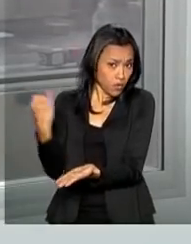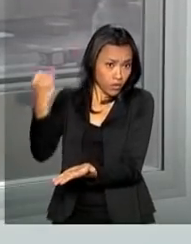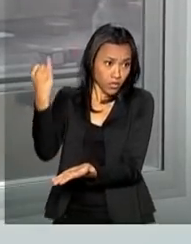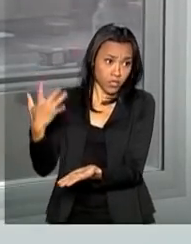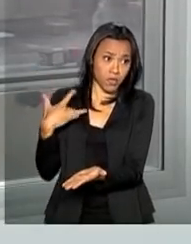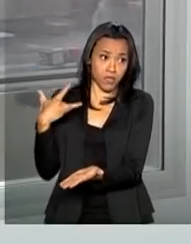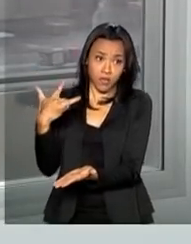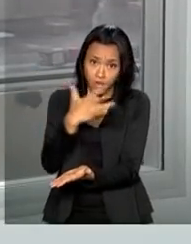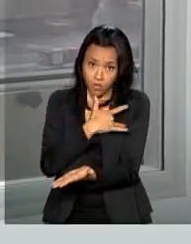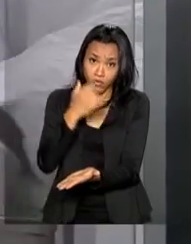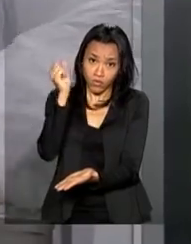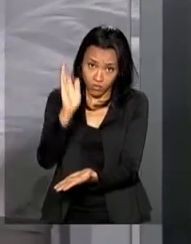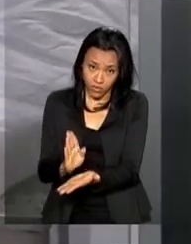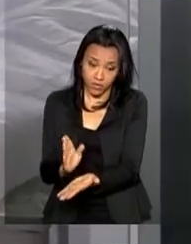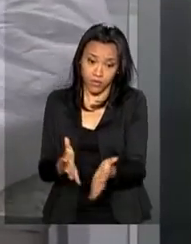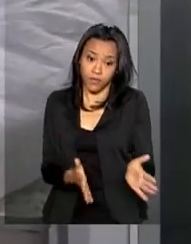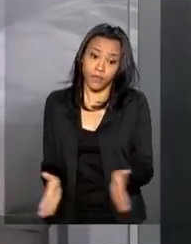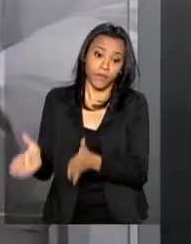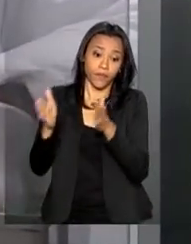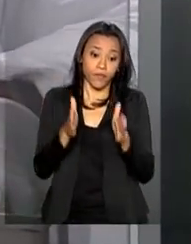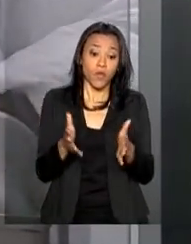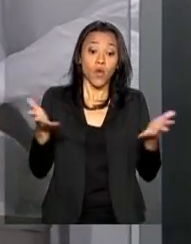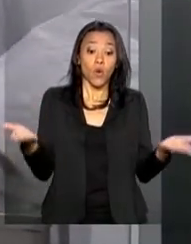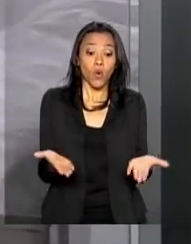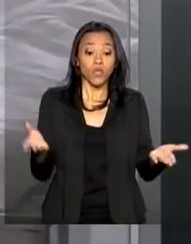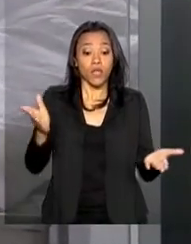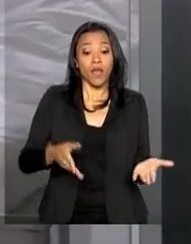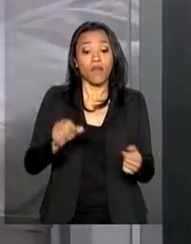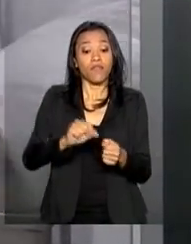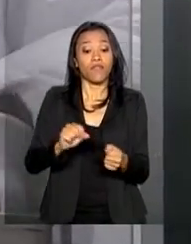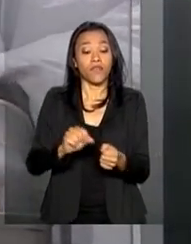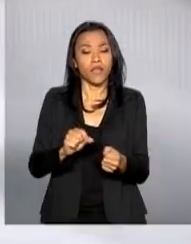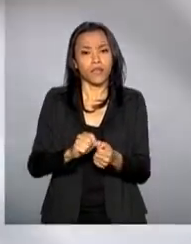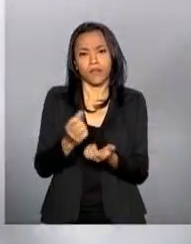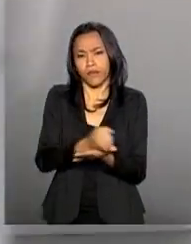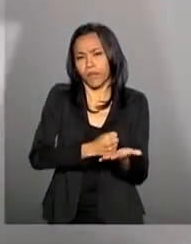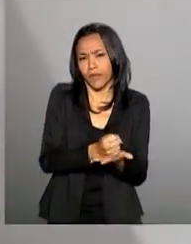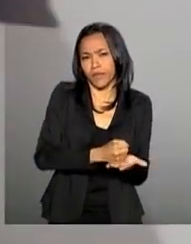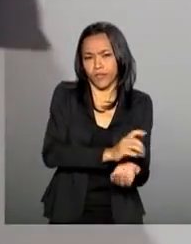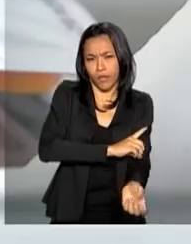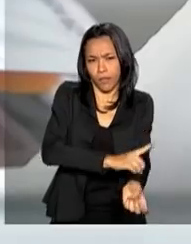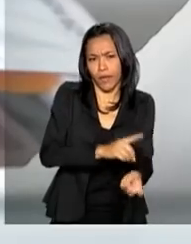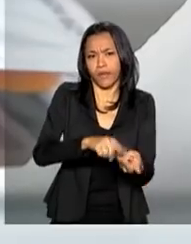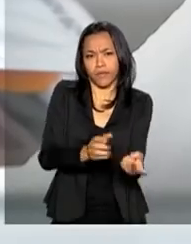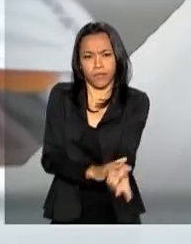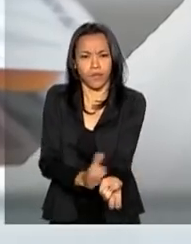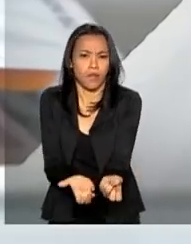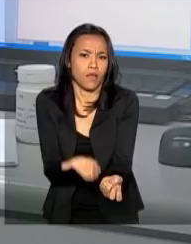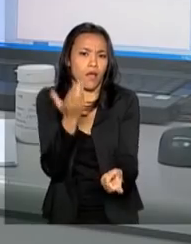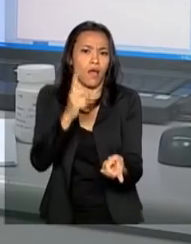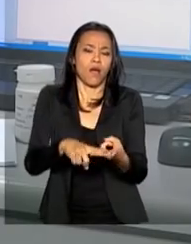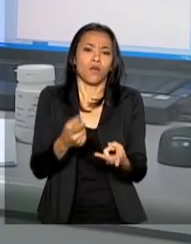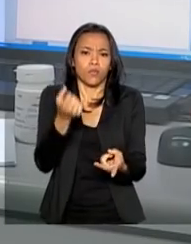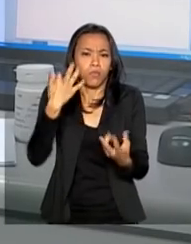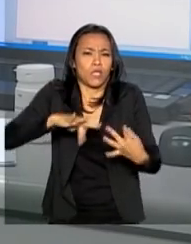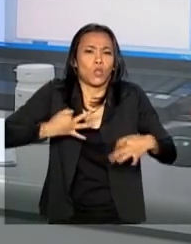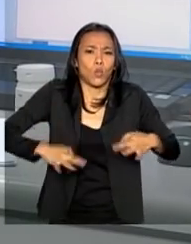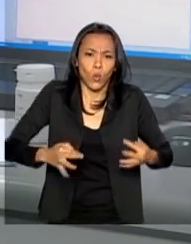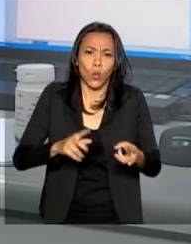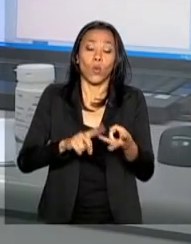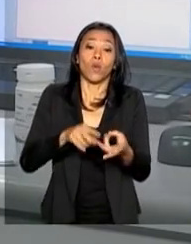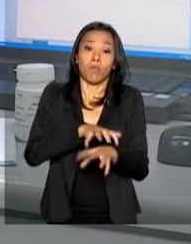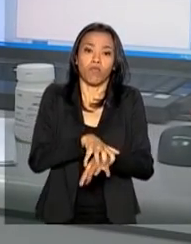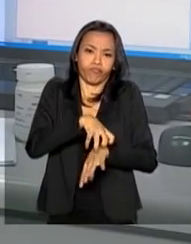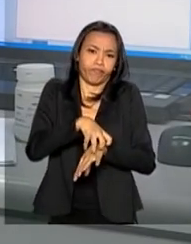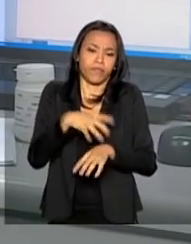saúde pública do país. Hoje são produzidos medicamentos para diabetes, hipertensão, analgésicos, anti-inflamatórios